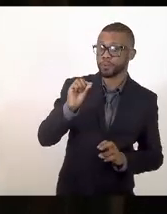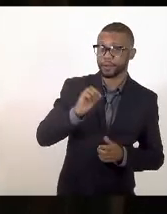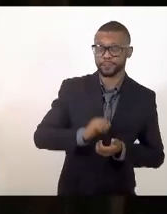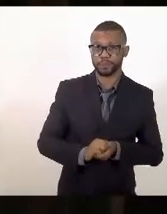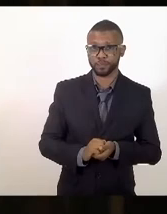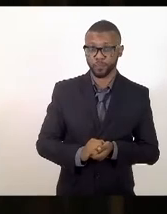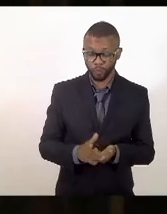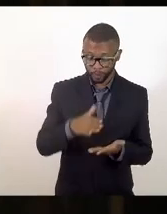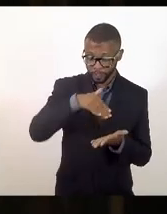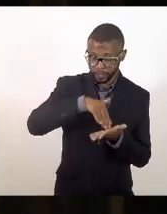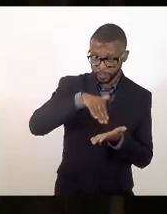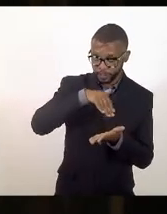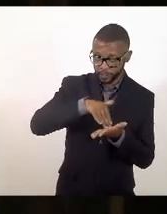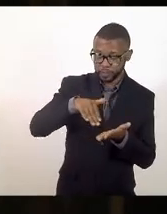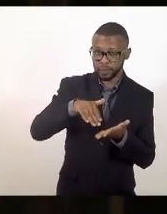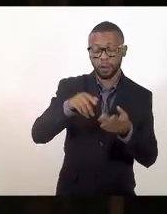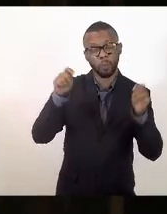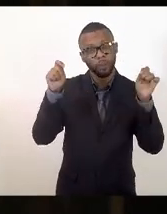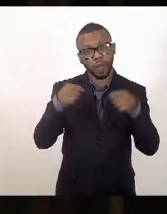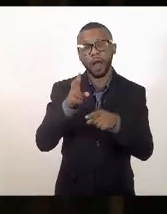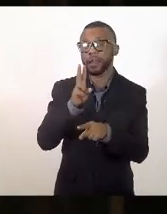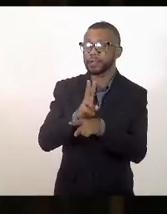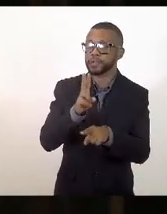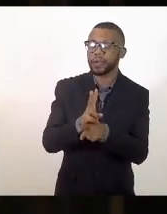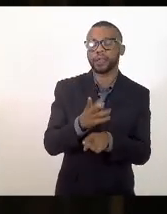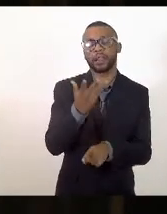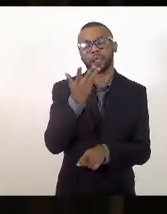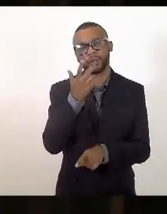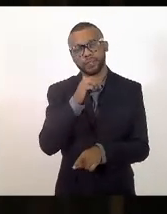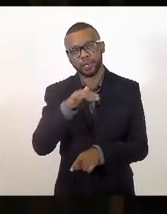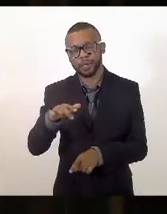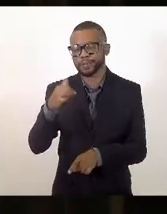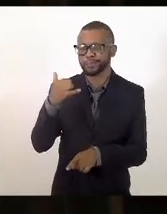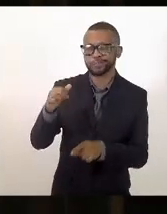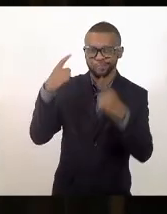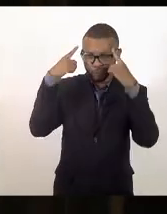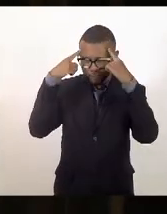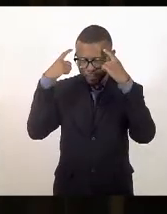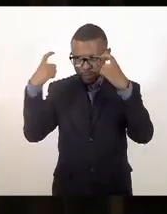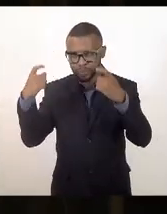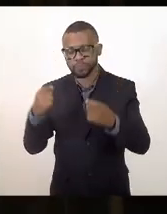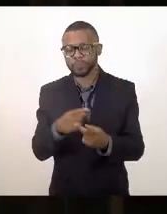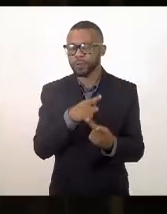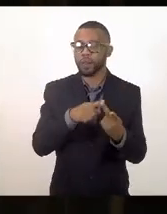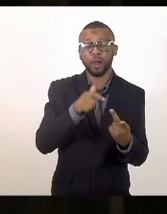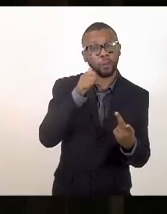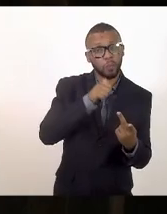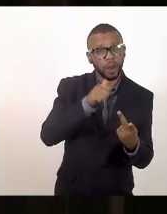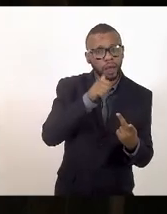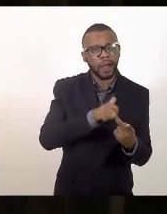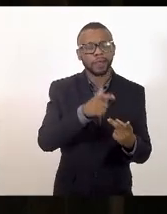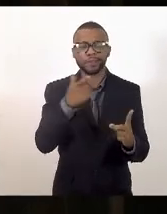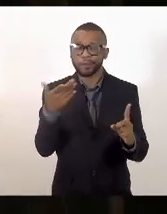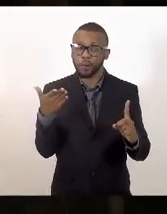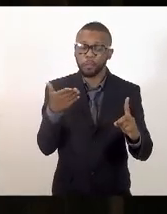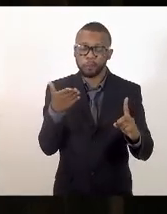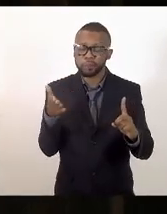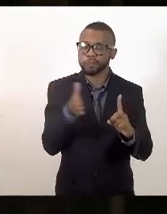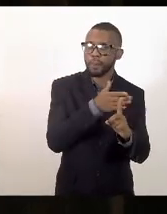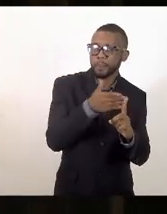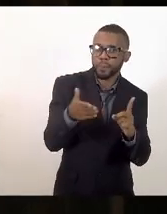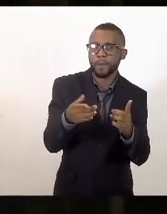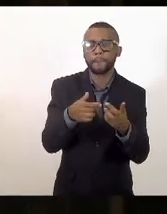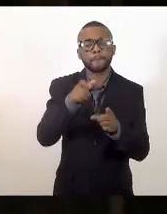poderá atender vítimas como crianças que são vítimas de violência, mulheres que são vítimas de violência, pessoas comuns que são